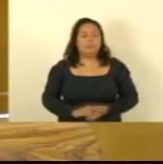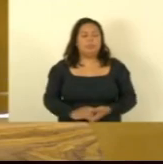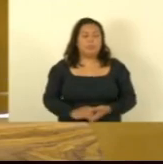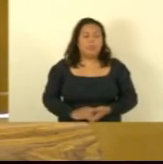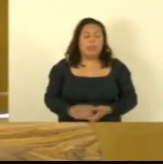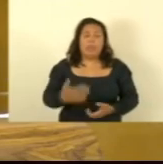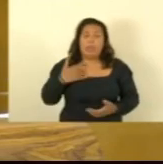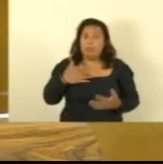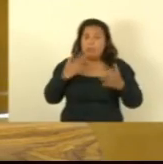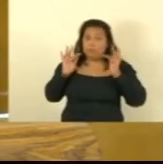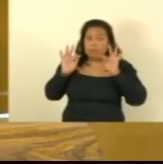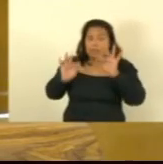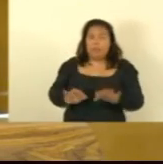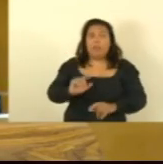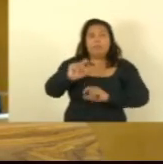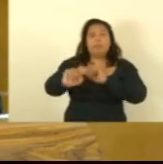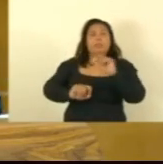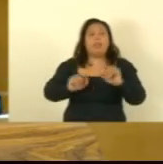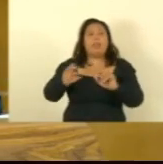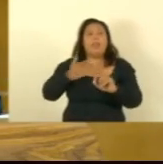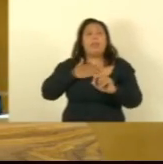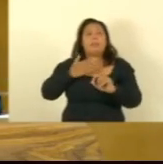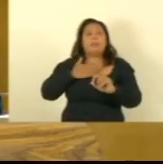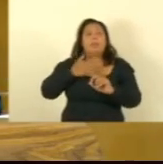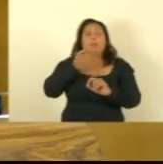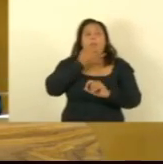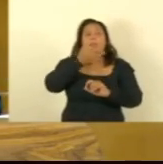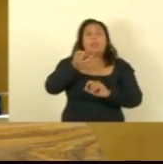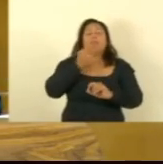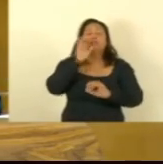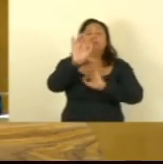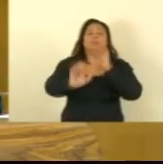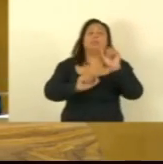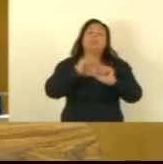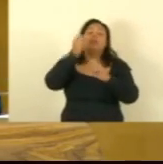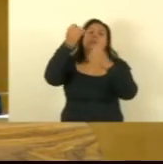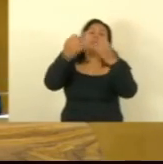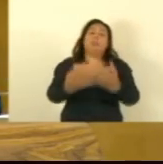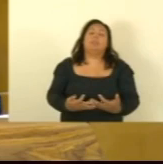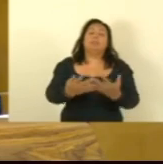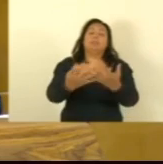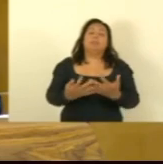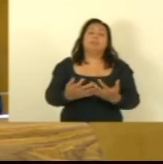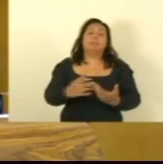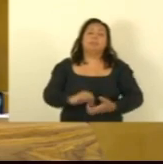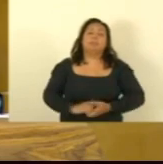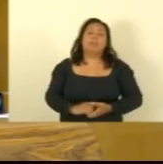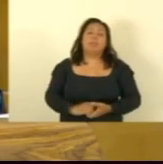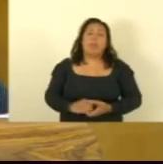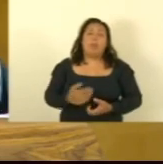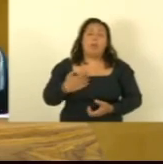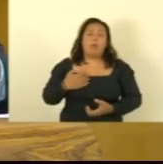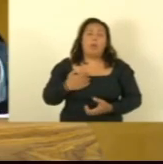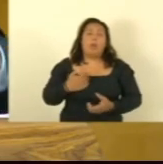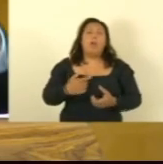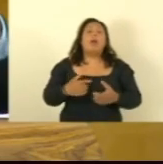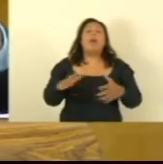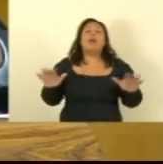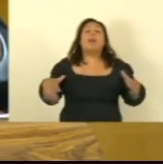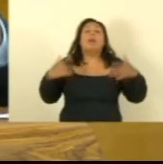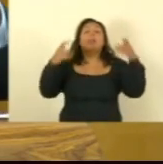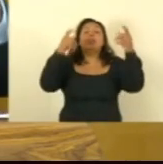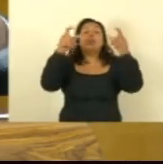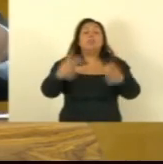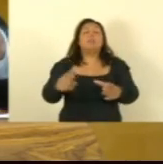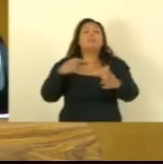E finalizo a minha fala dizendo o seguinte: aonde estão